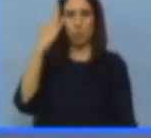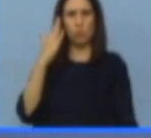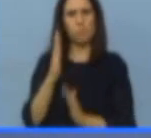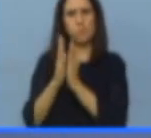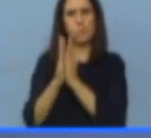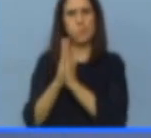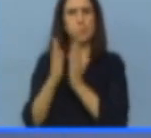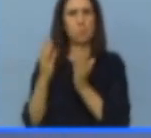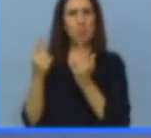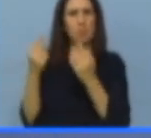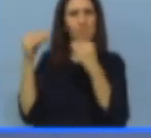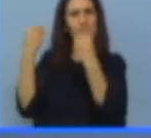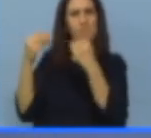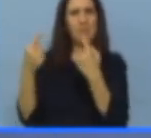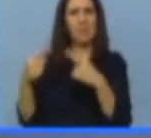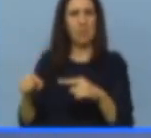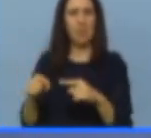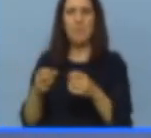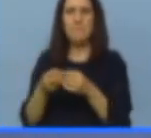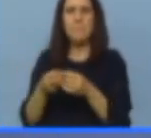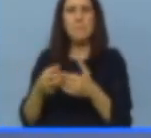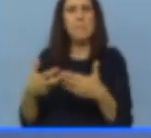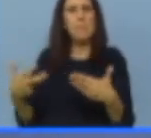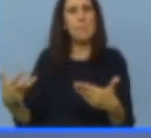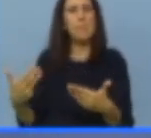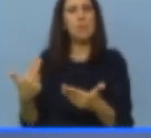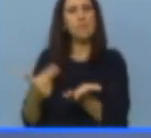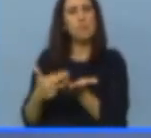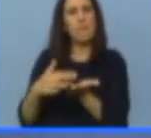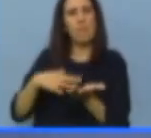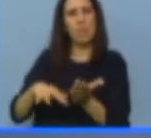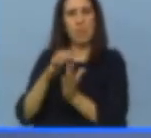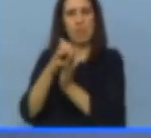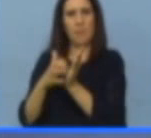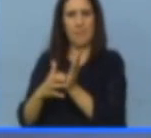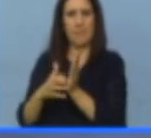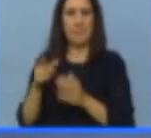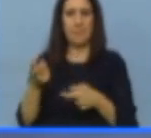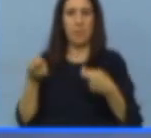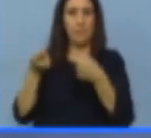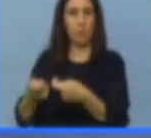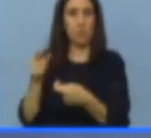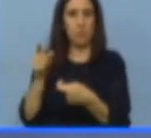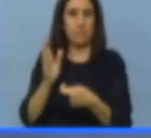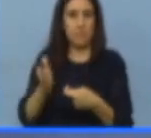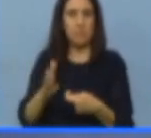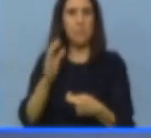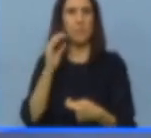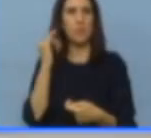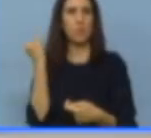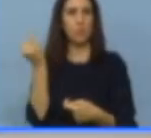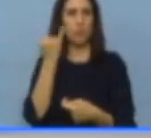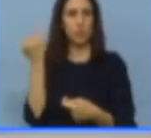Igreja, portanto, onde estão as grandes massas humanas à espera do Evangelho. E é preciso, portanto, apostar lá. Há institutos que chegam lá mais